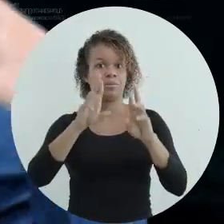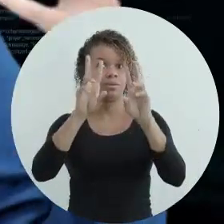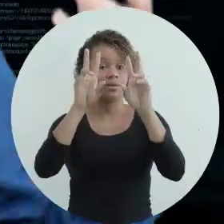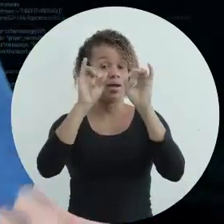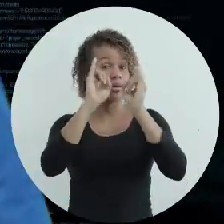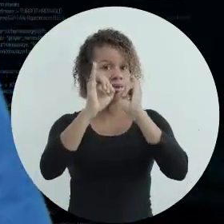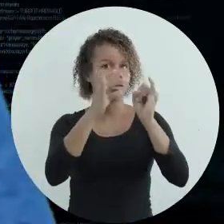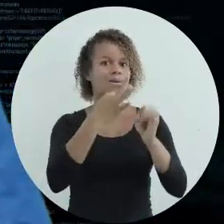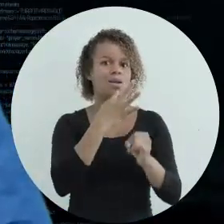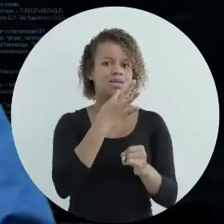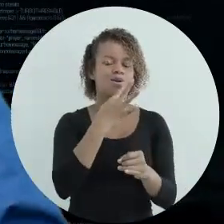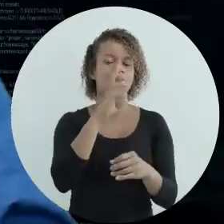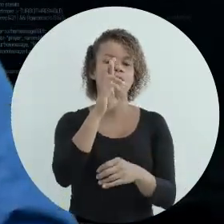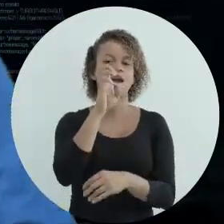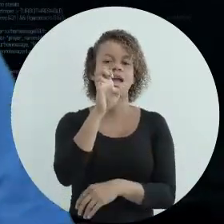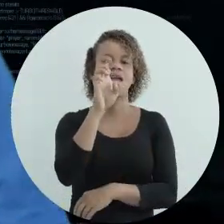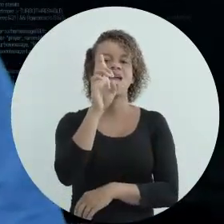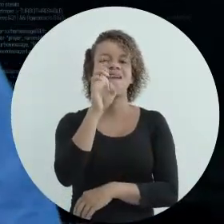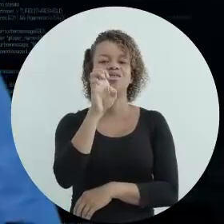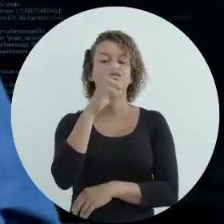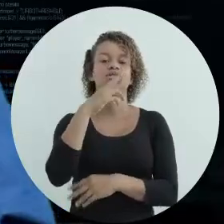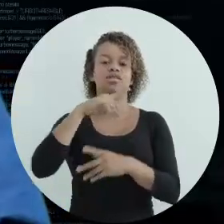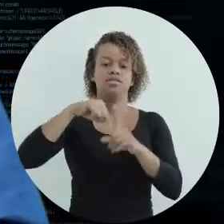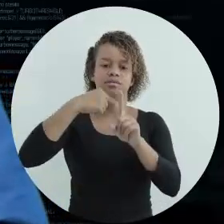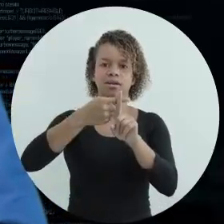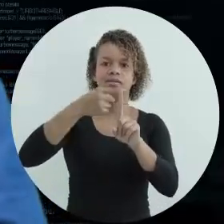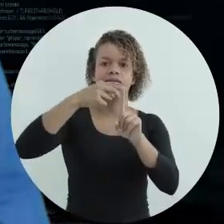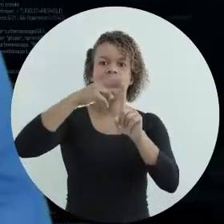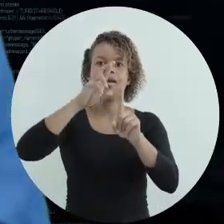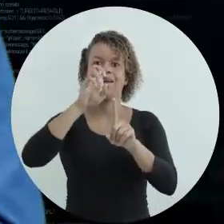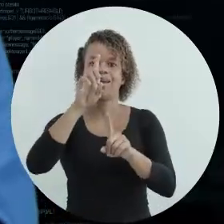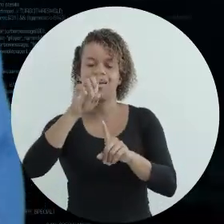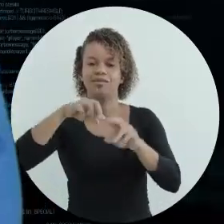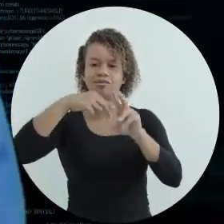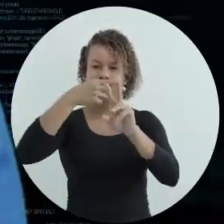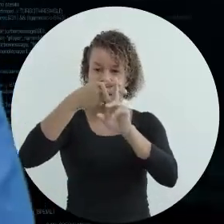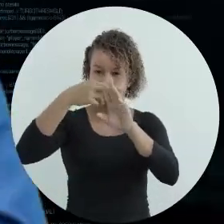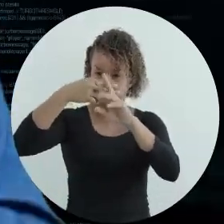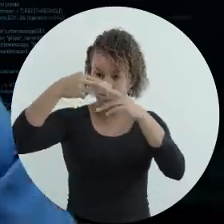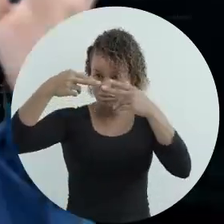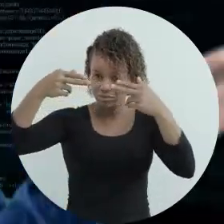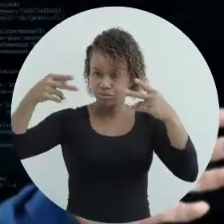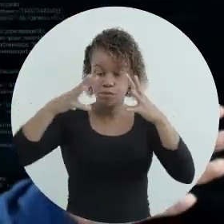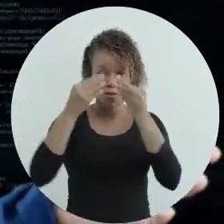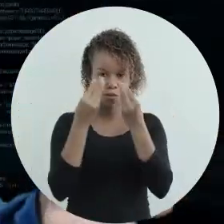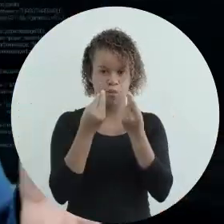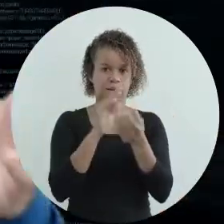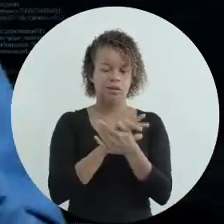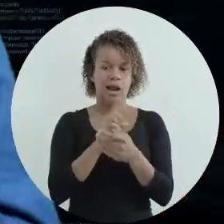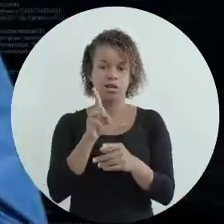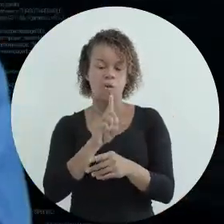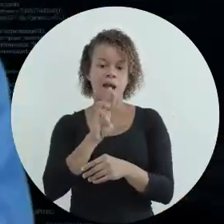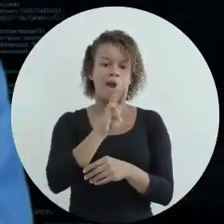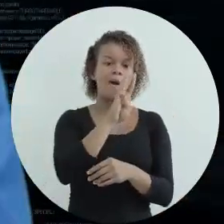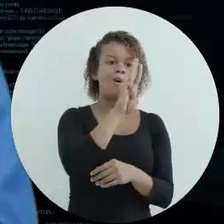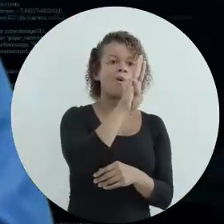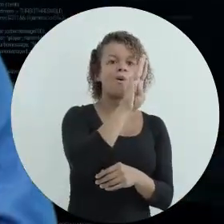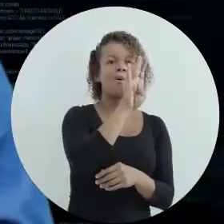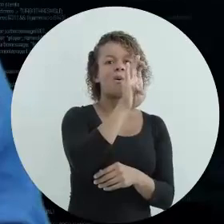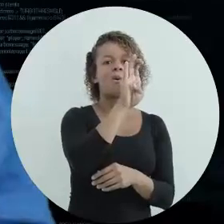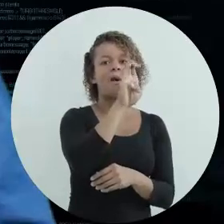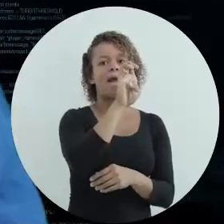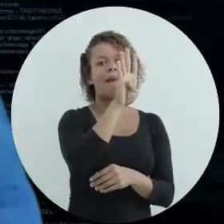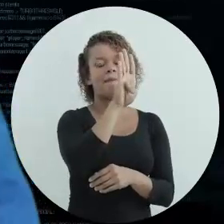de várias redes. E ela não é a web. A internet é uma coisa, a web